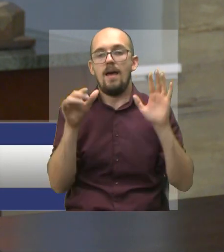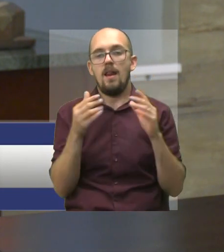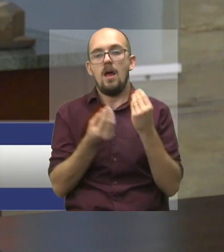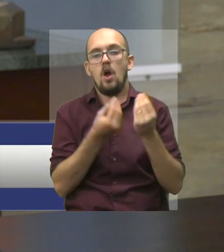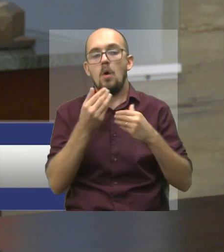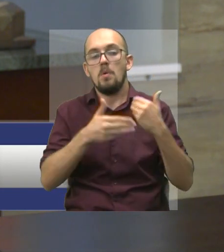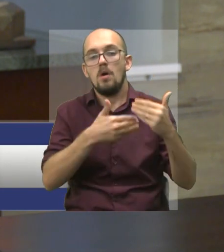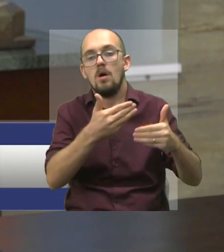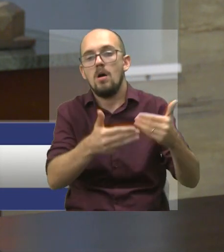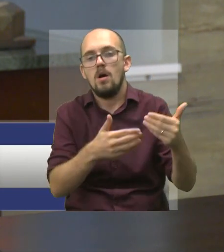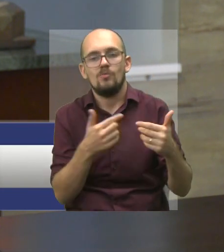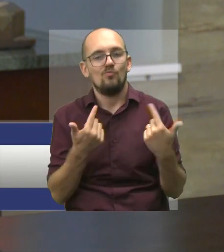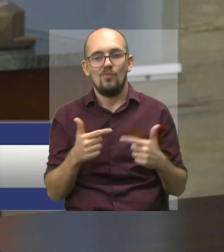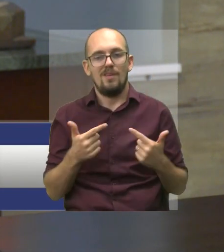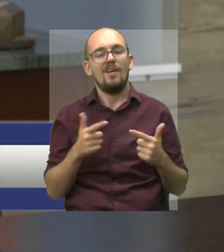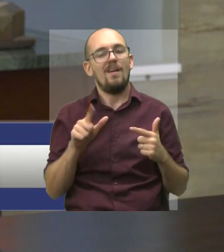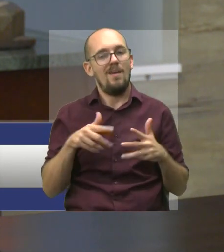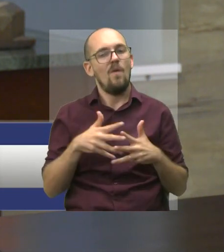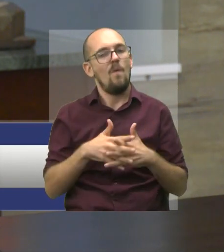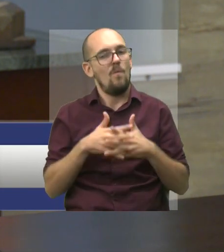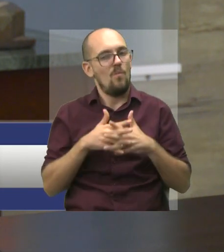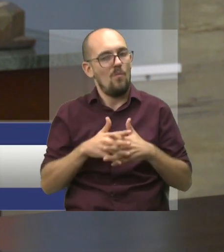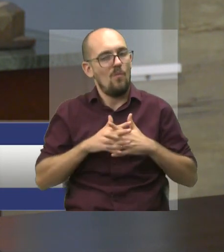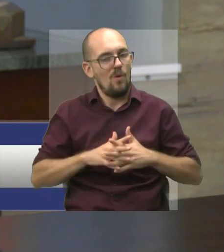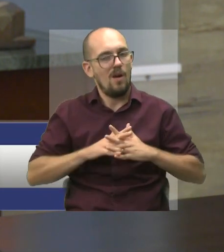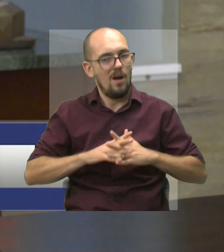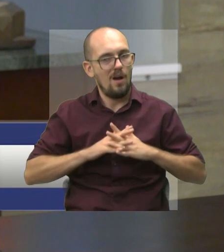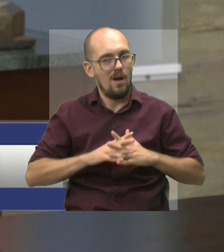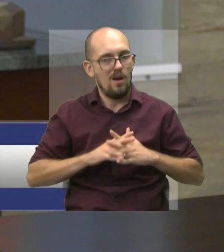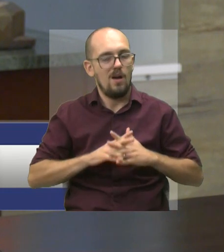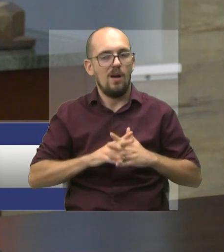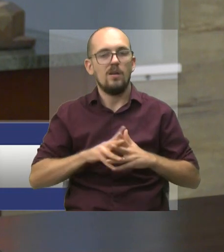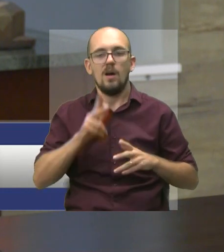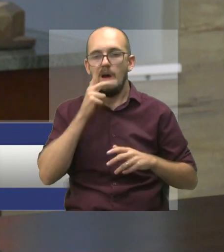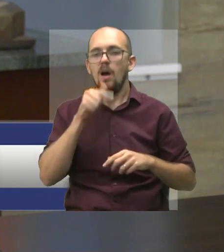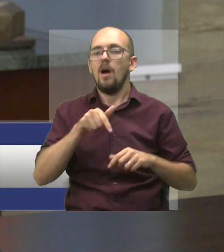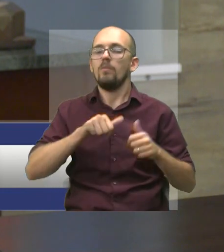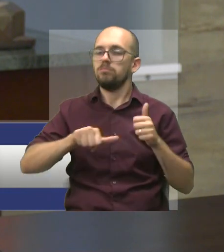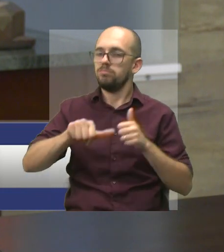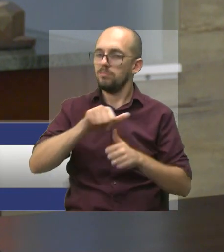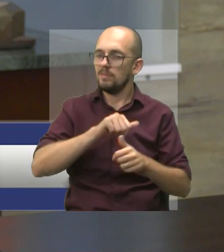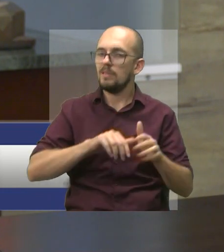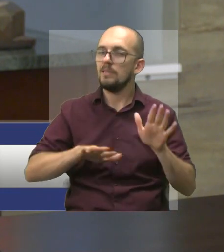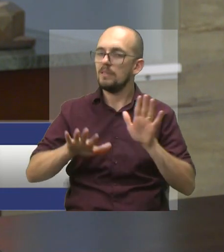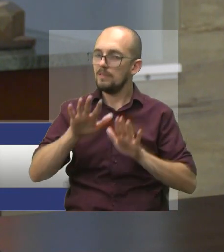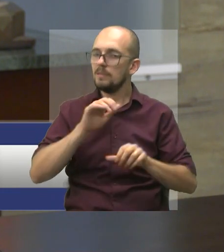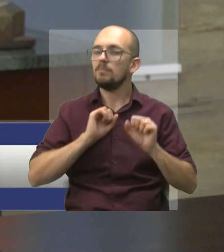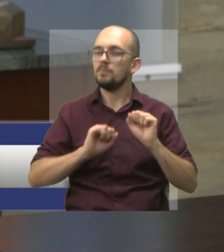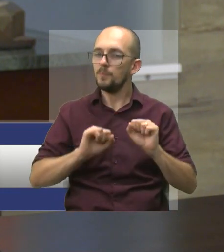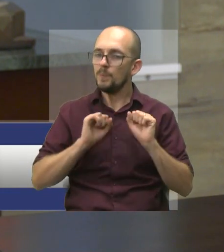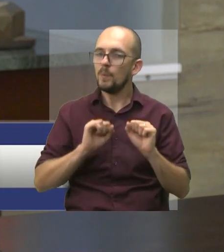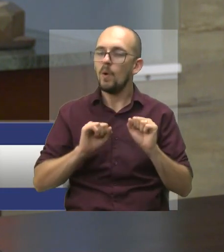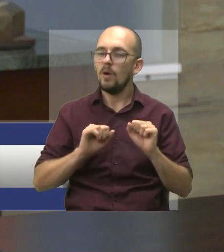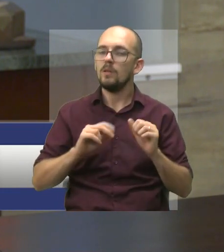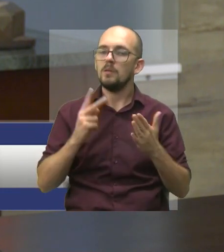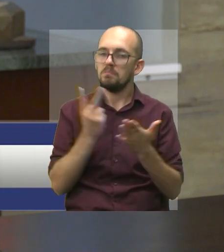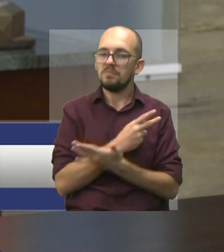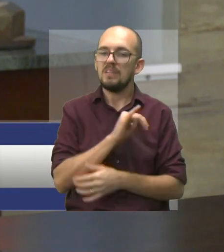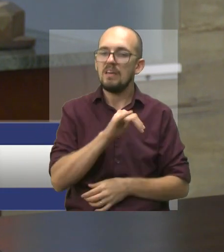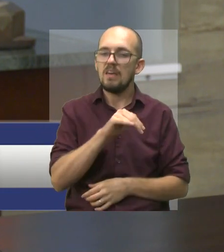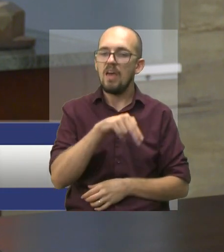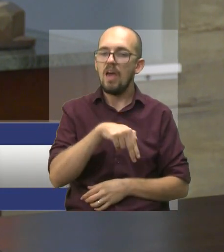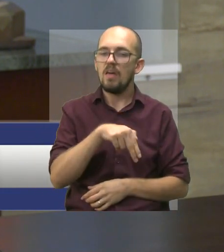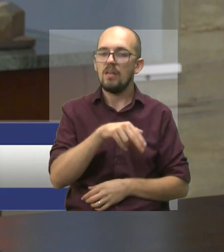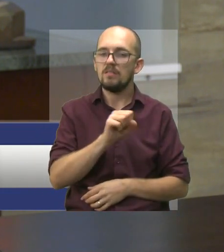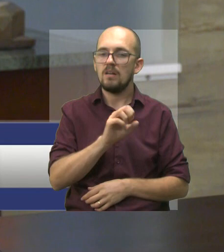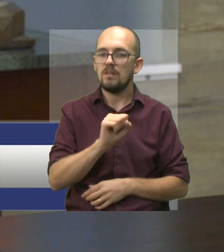Então, é realmente complicado. Eu acho que esse tipo de mudança pode gerar o fim da Previdência, não vai ter mais